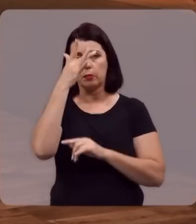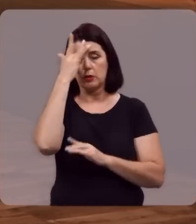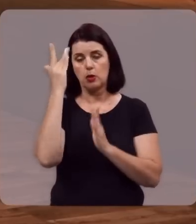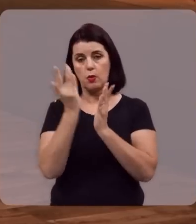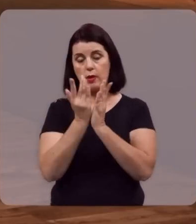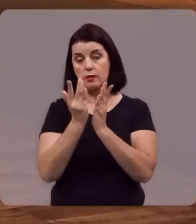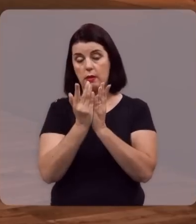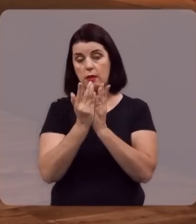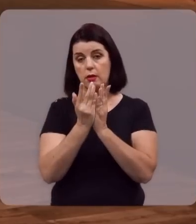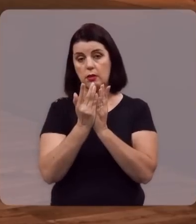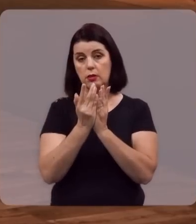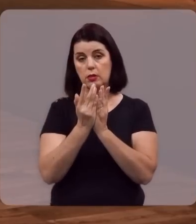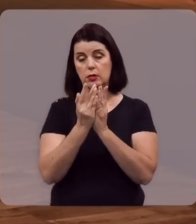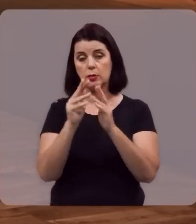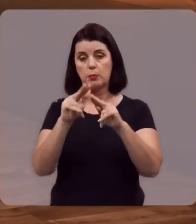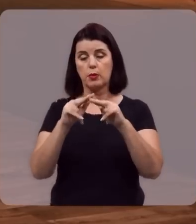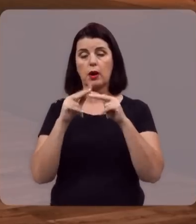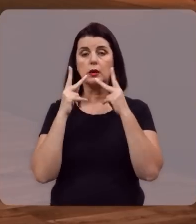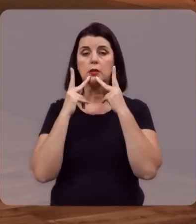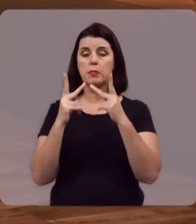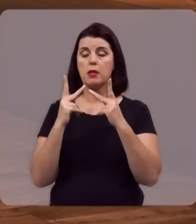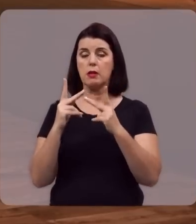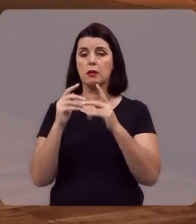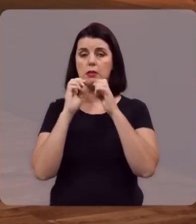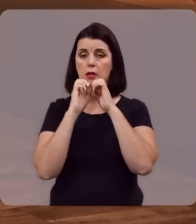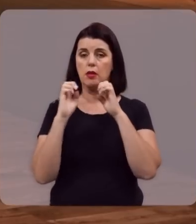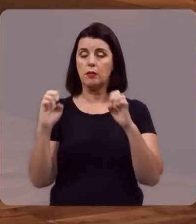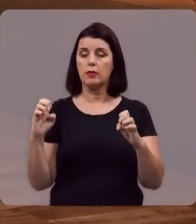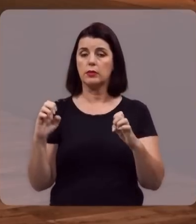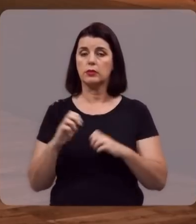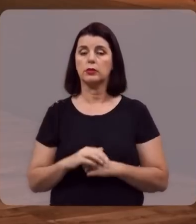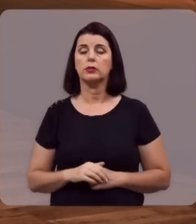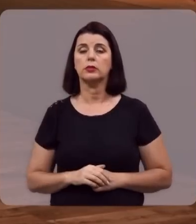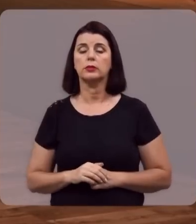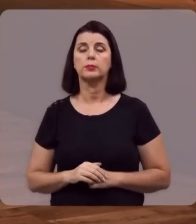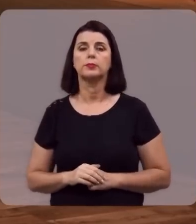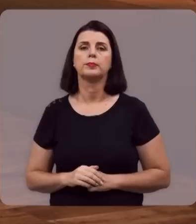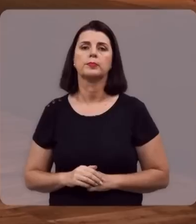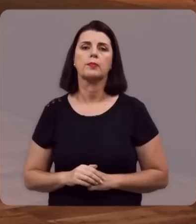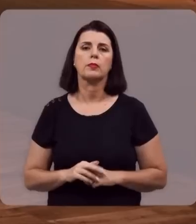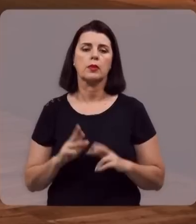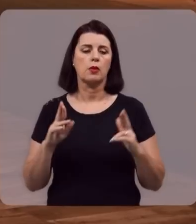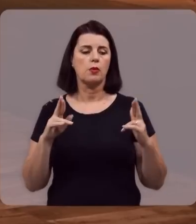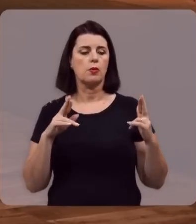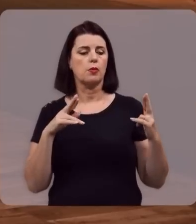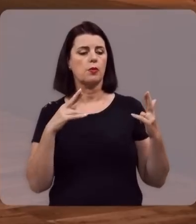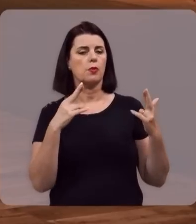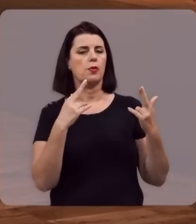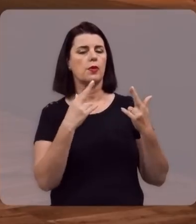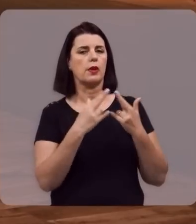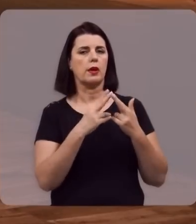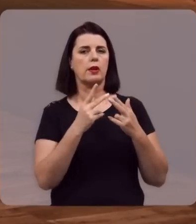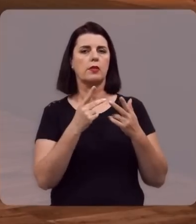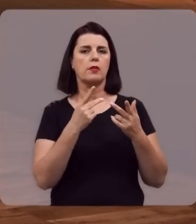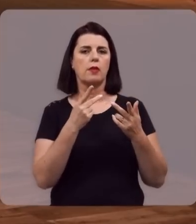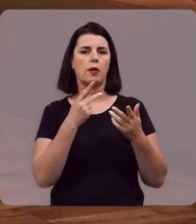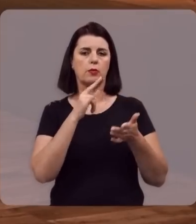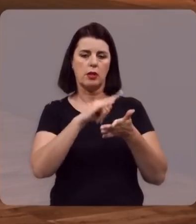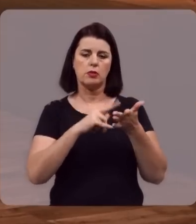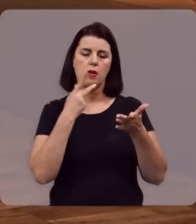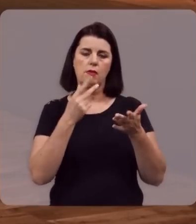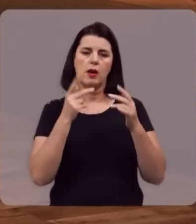cristãos têm sofrido por pregar o evangelho, o texto está dizendo que este evangelho do reino será pregado em todas as